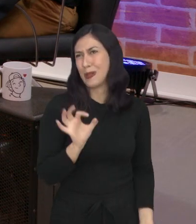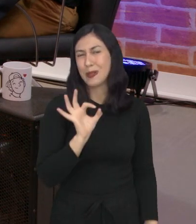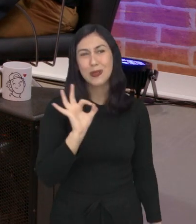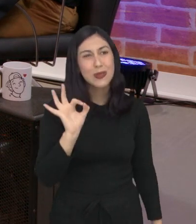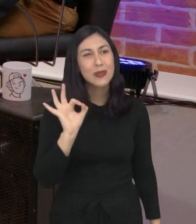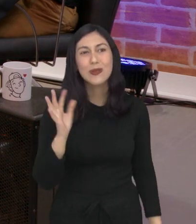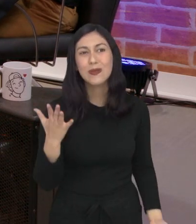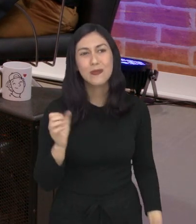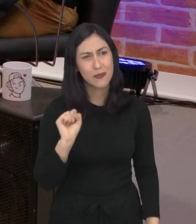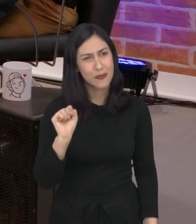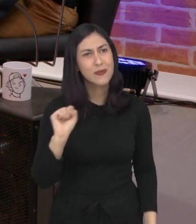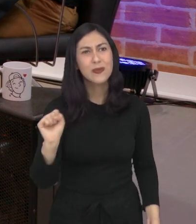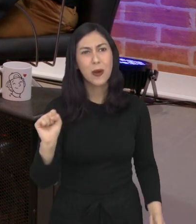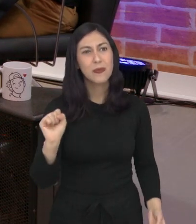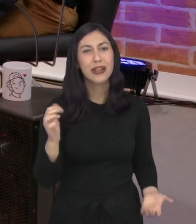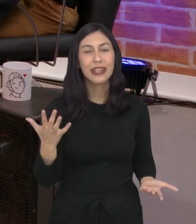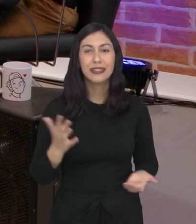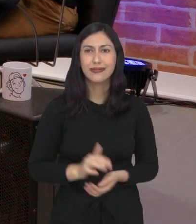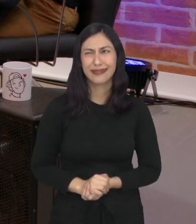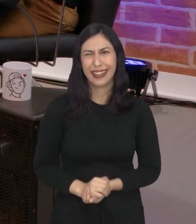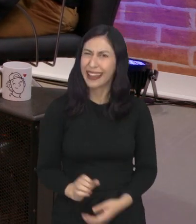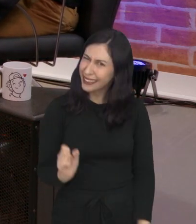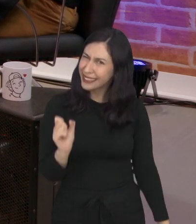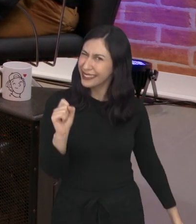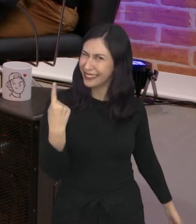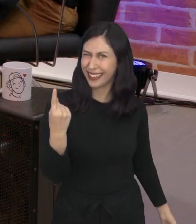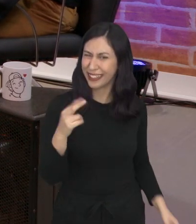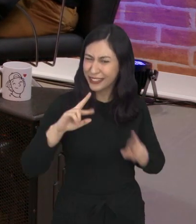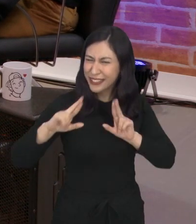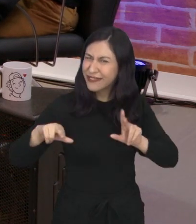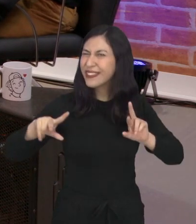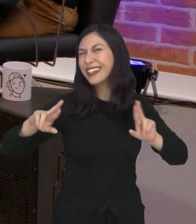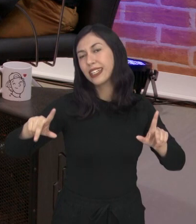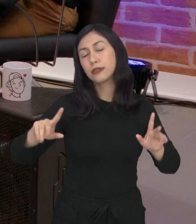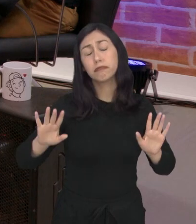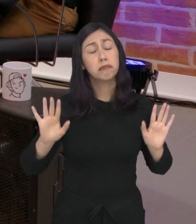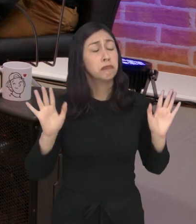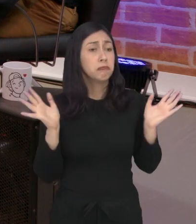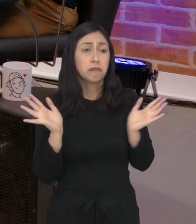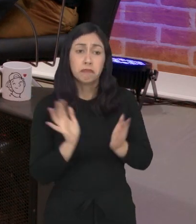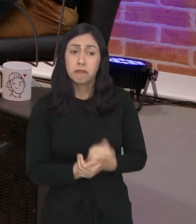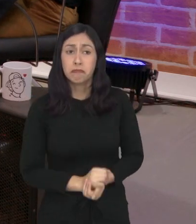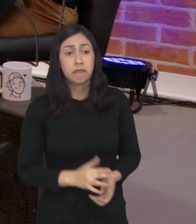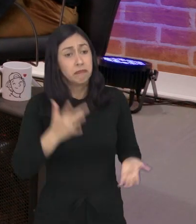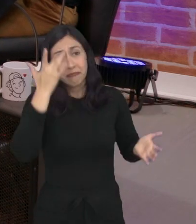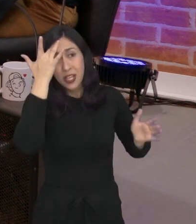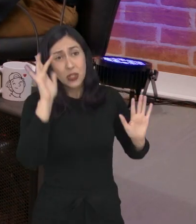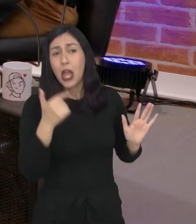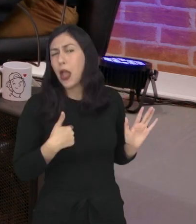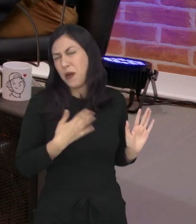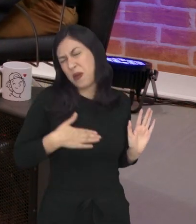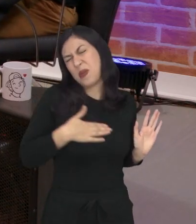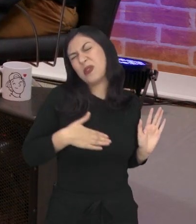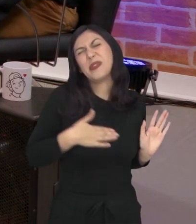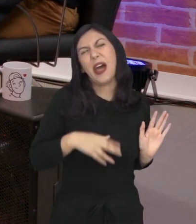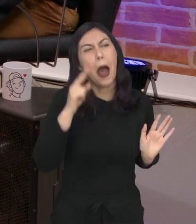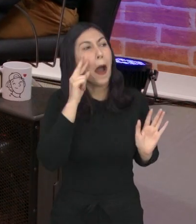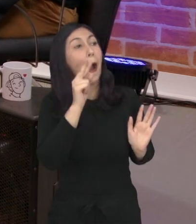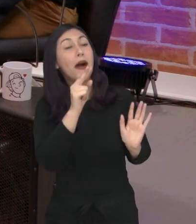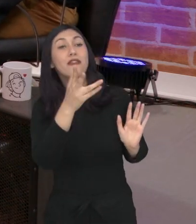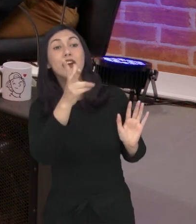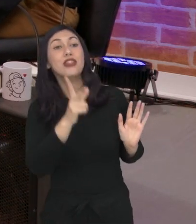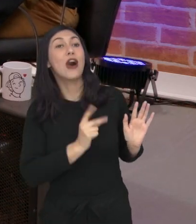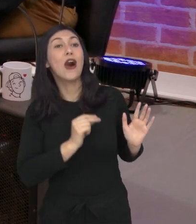É diferente. Eu não sei, mano, é esquisito. Não sei. Eu me daria bem, eu ia curtir ver os Não,